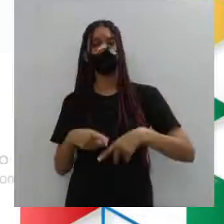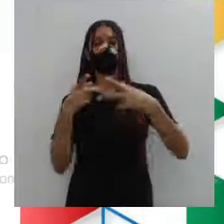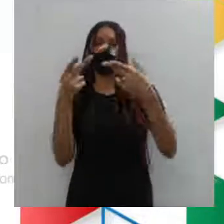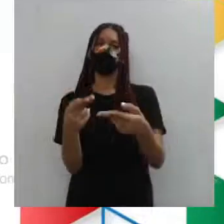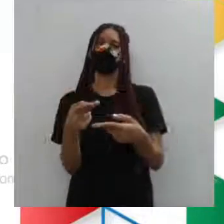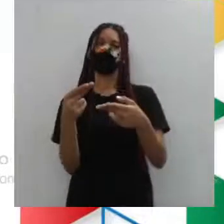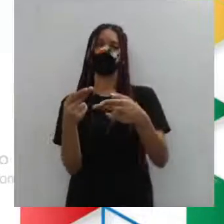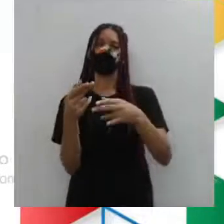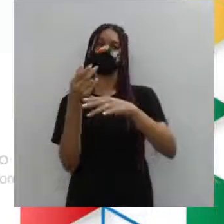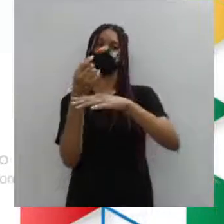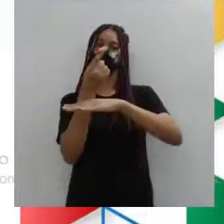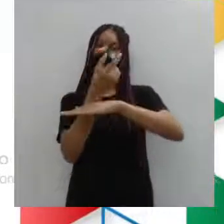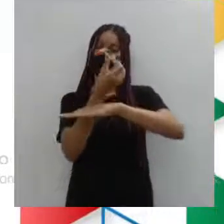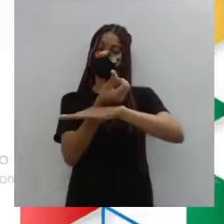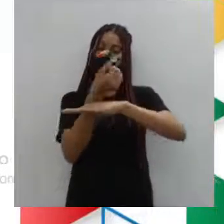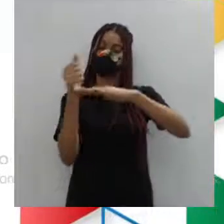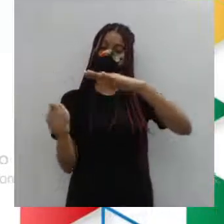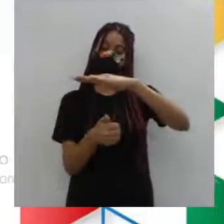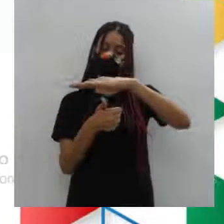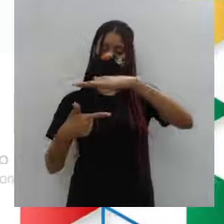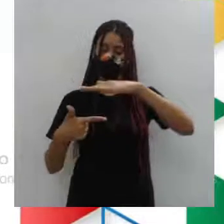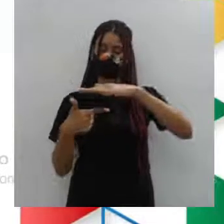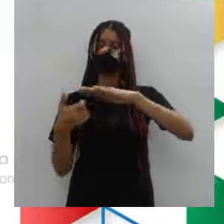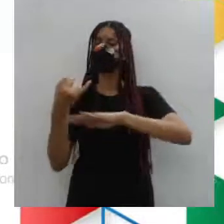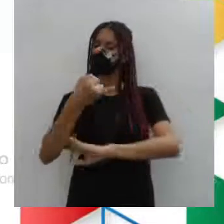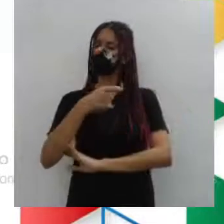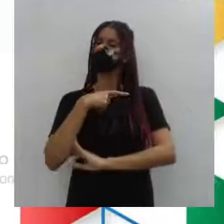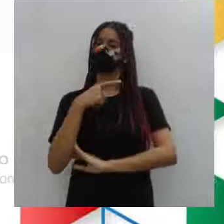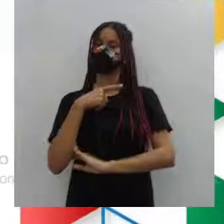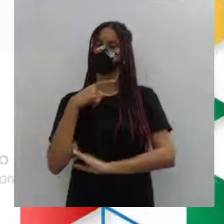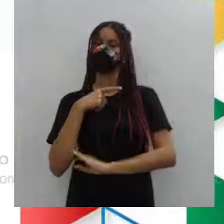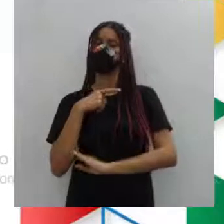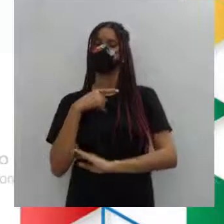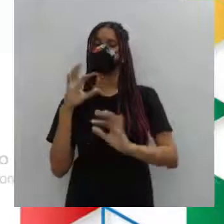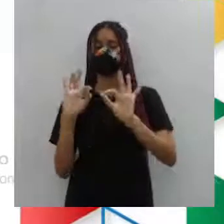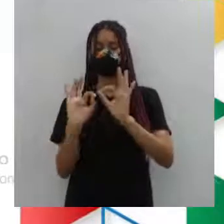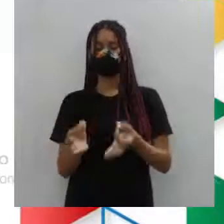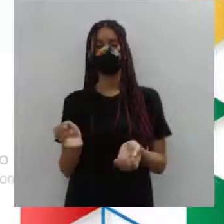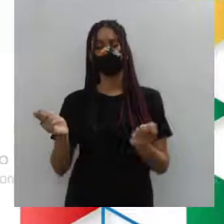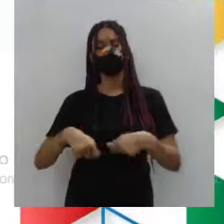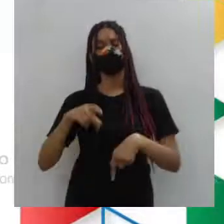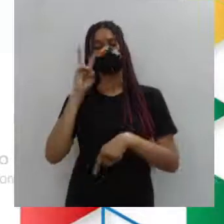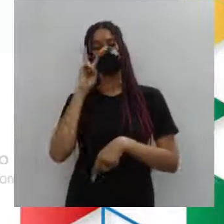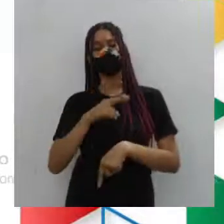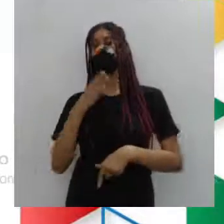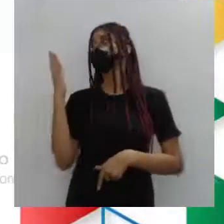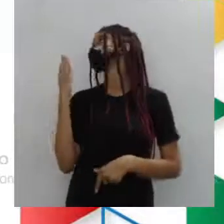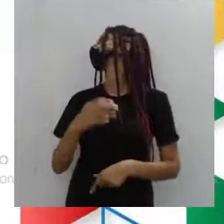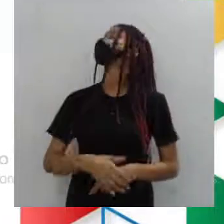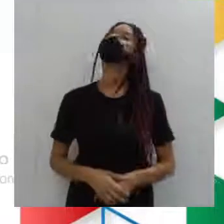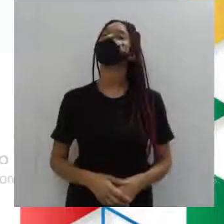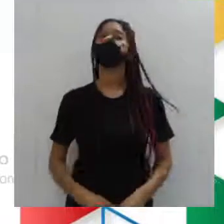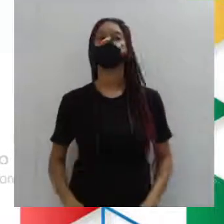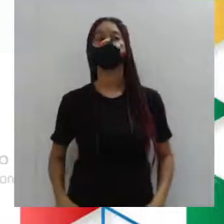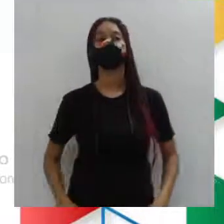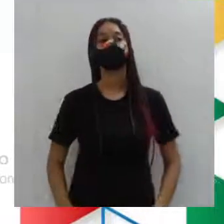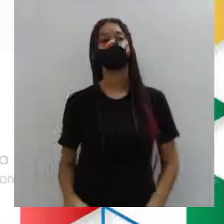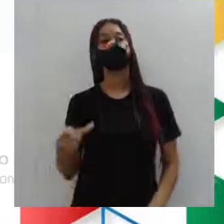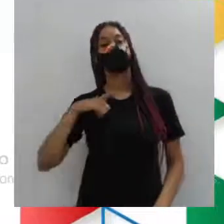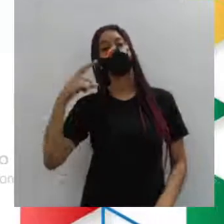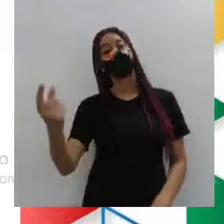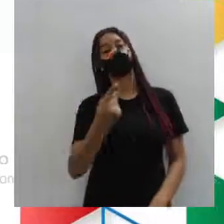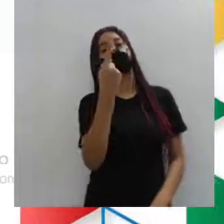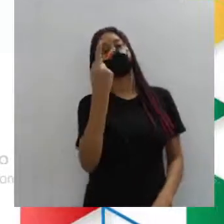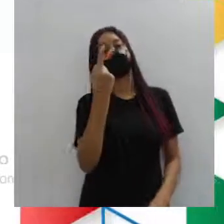12avos? Claro que tem. Simplificando você verifica isso, tá bom? Agora existe uma exceção para